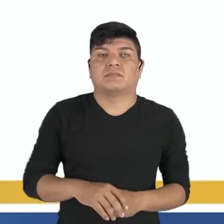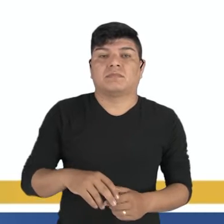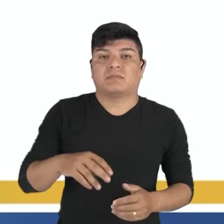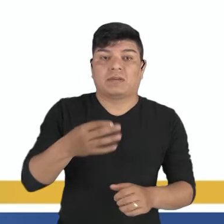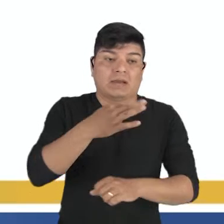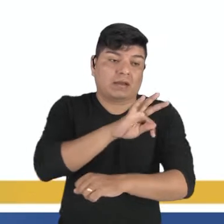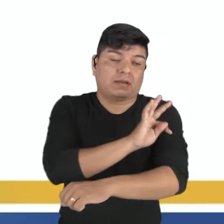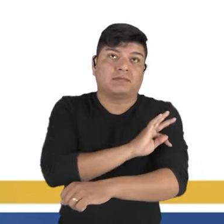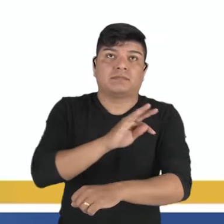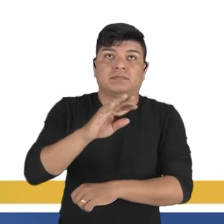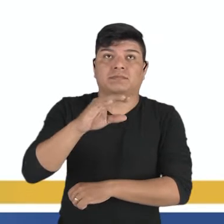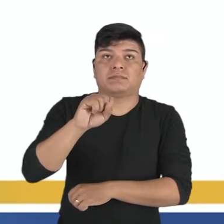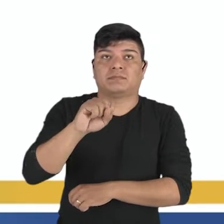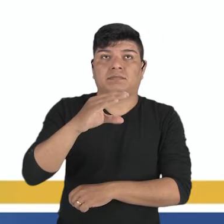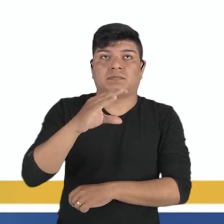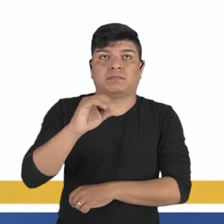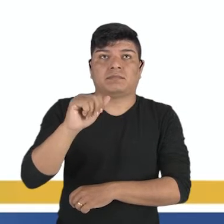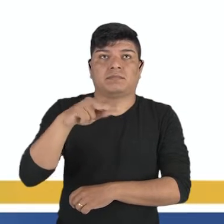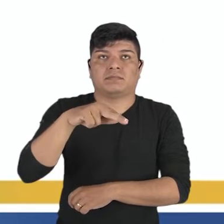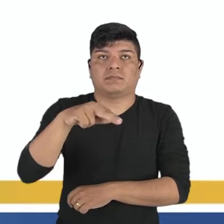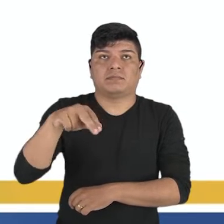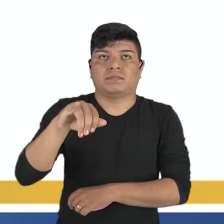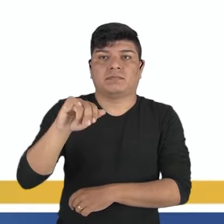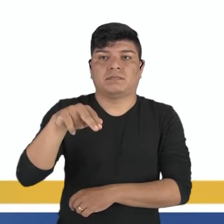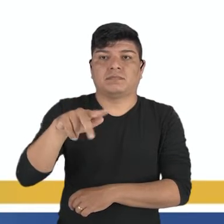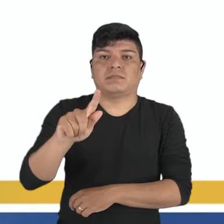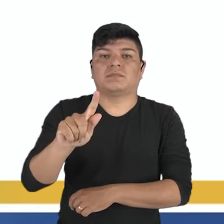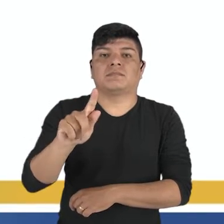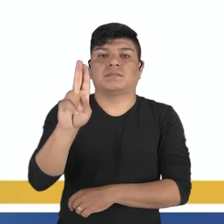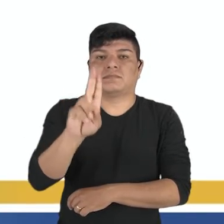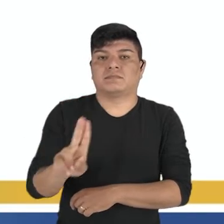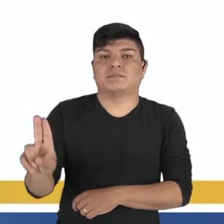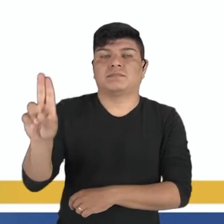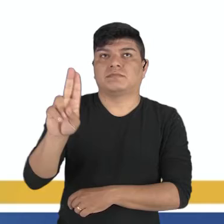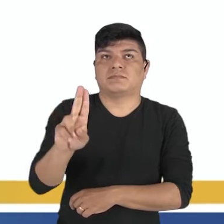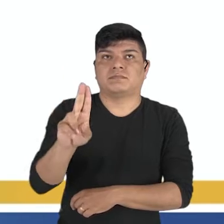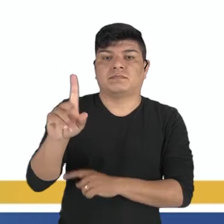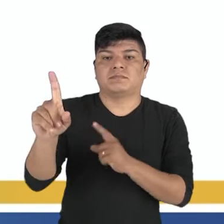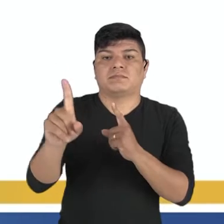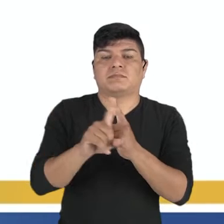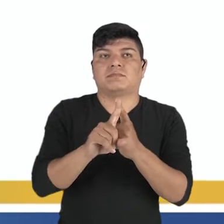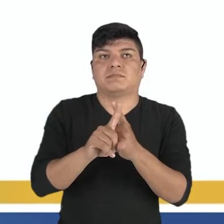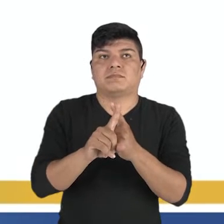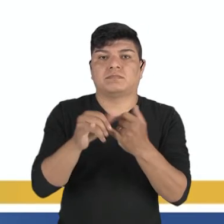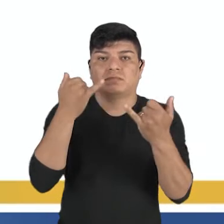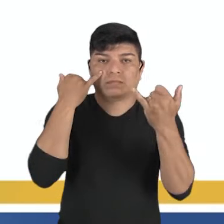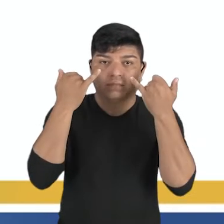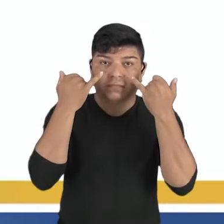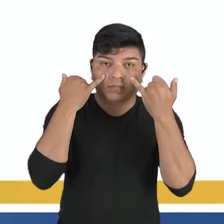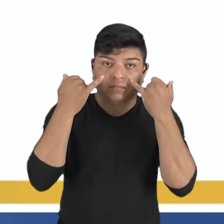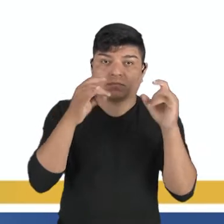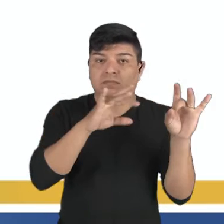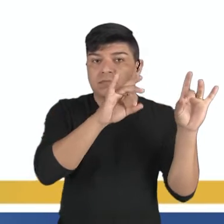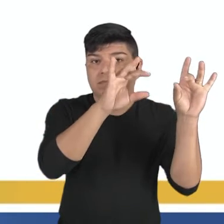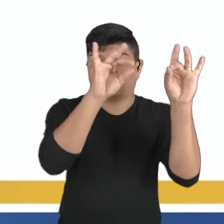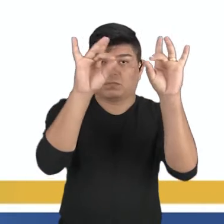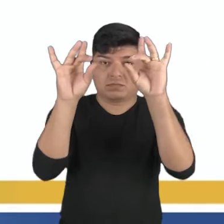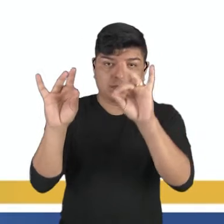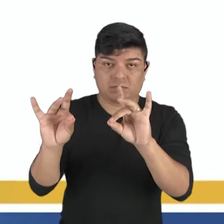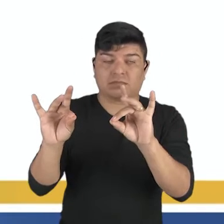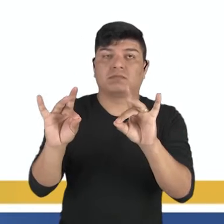scanning. A técnica scanning, ela é usada para encontrar informações